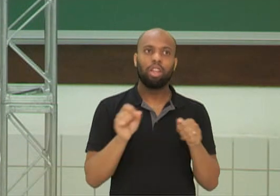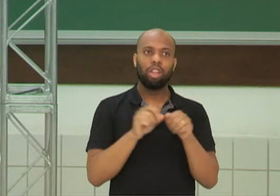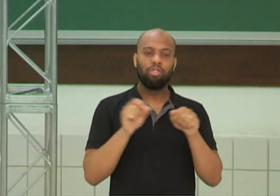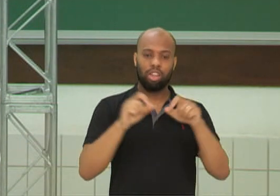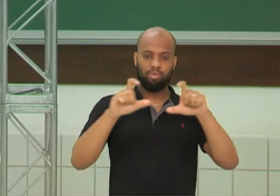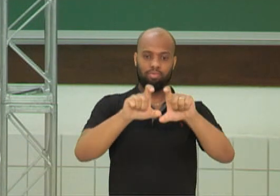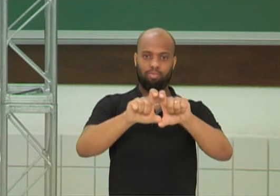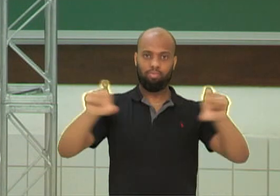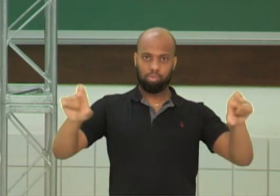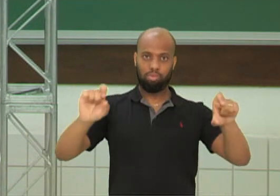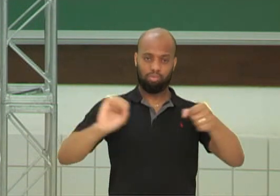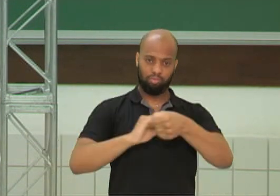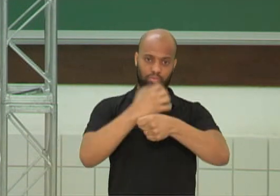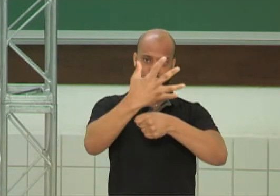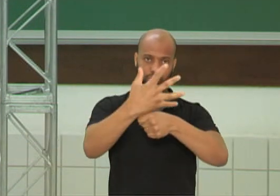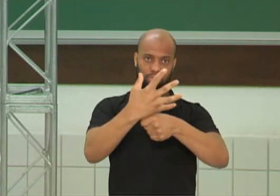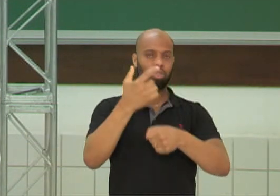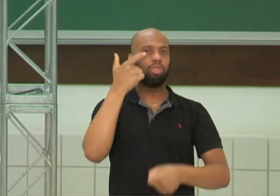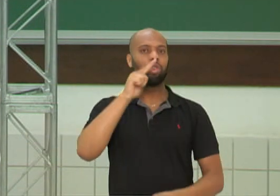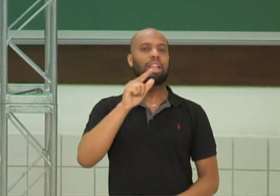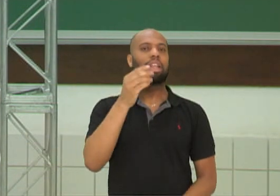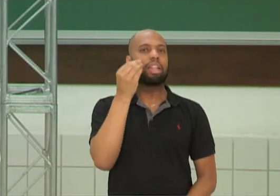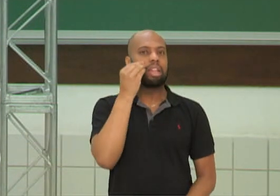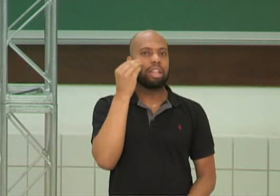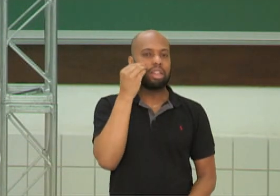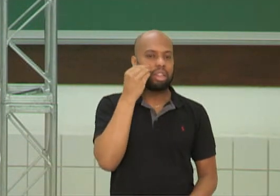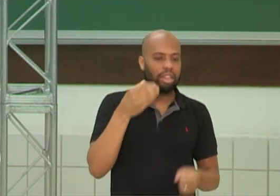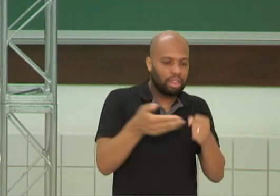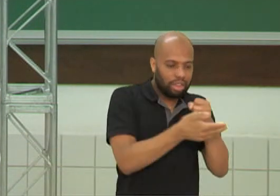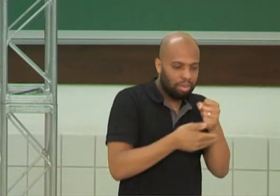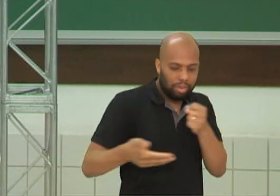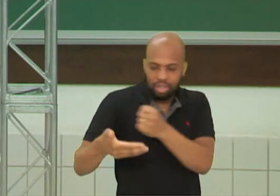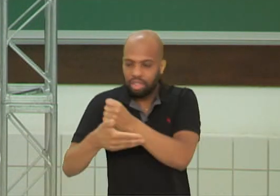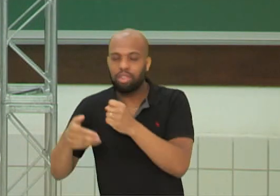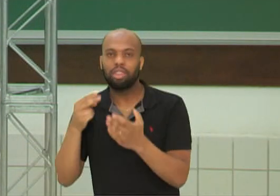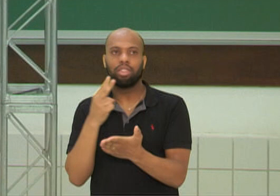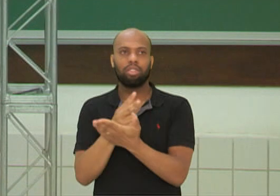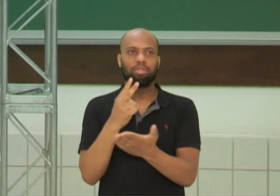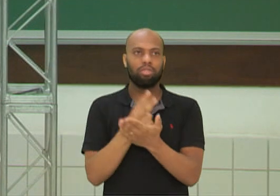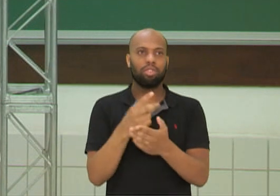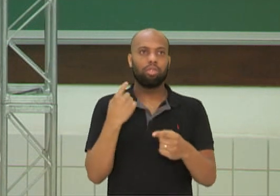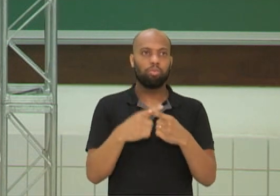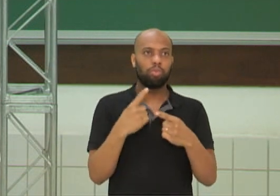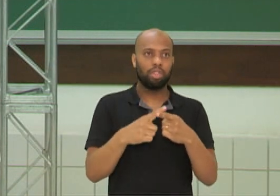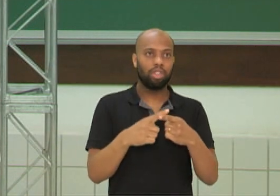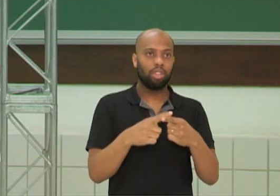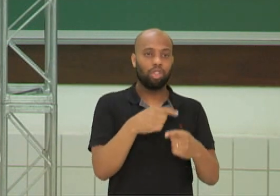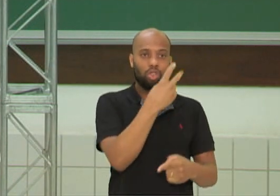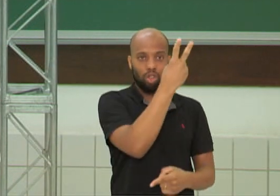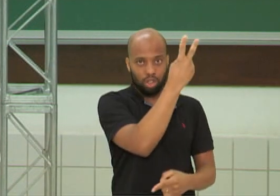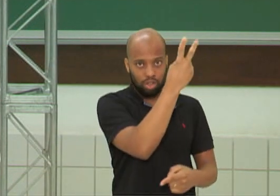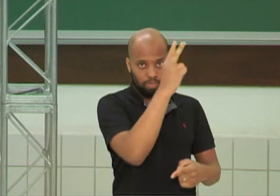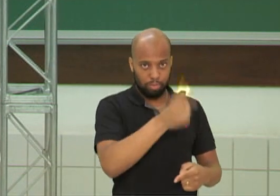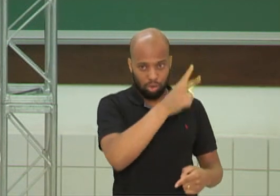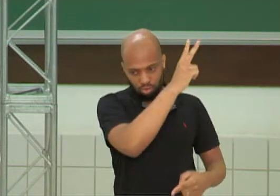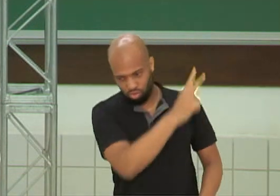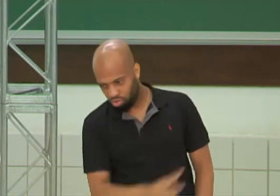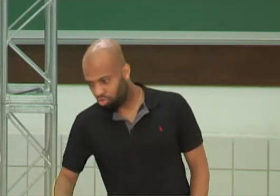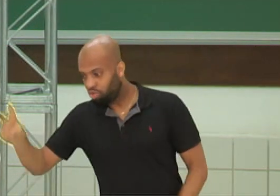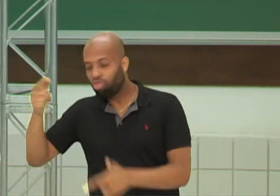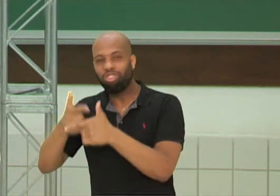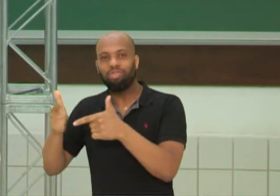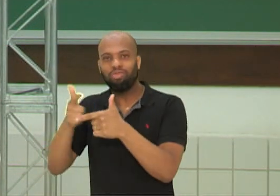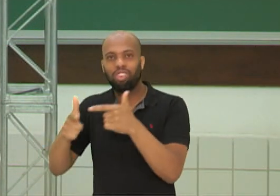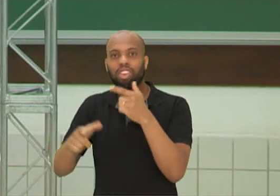equação exponencial, você vai tentar igualar as bases. Passa primeiro o 2.000 dividindo, aí o